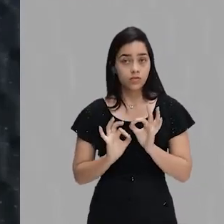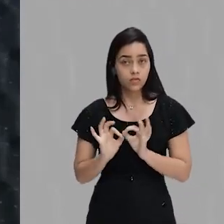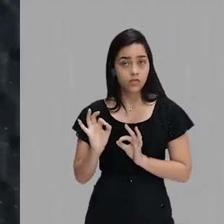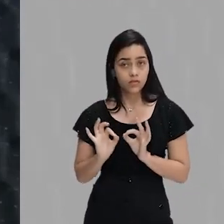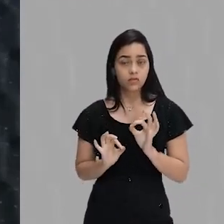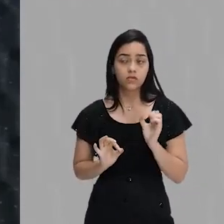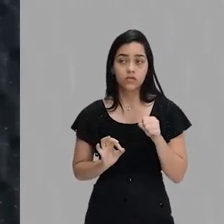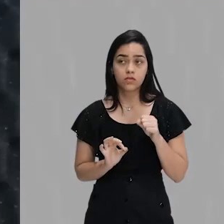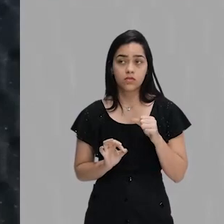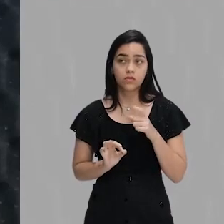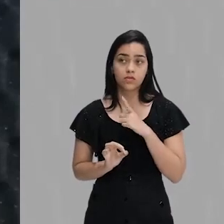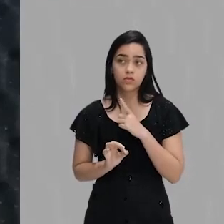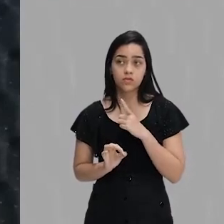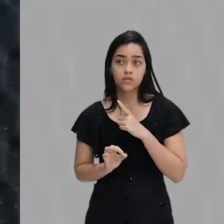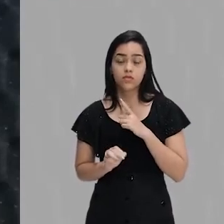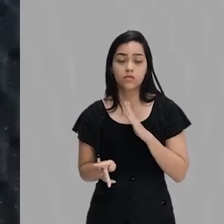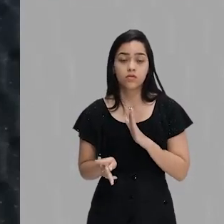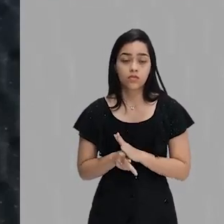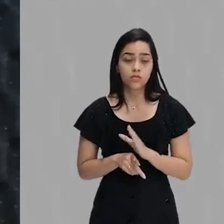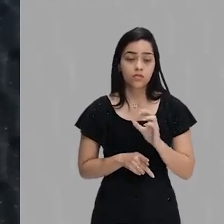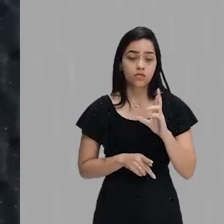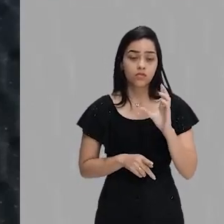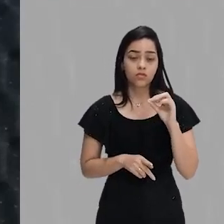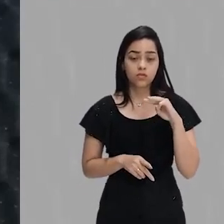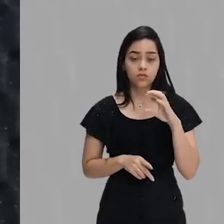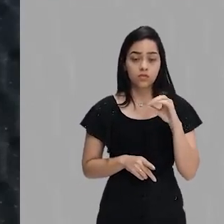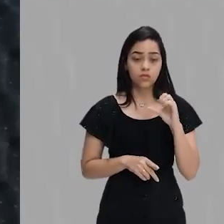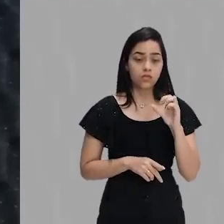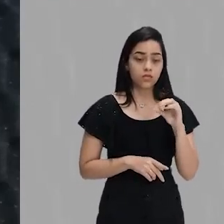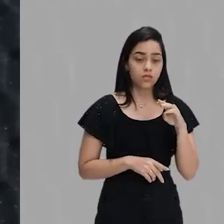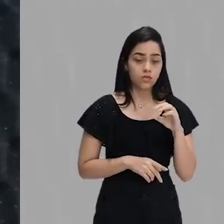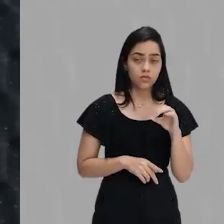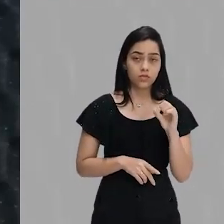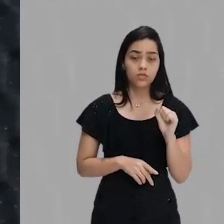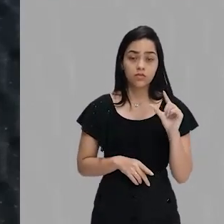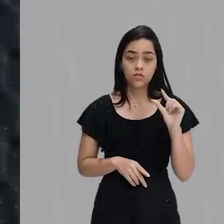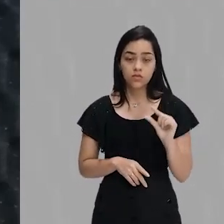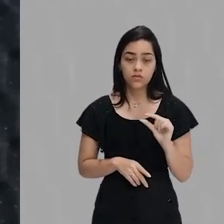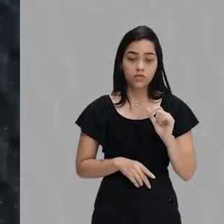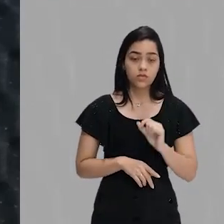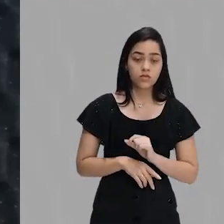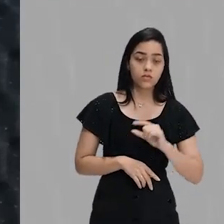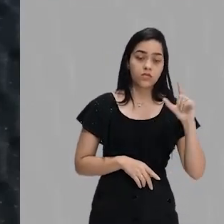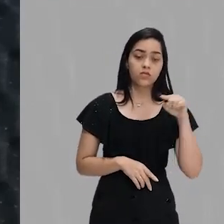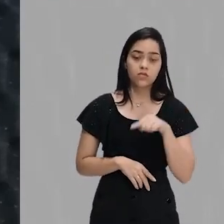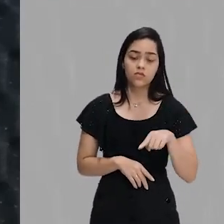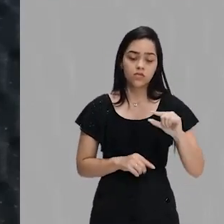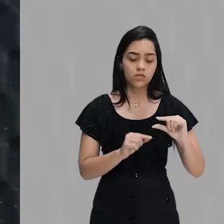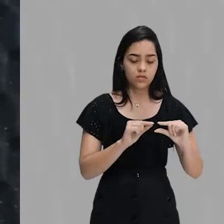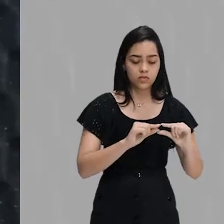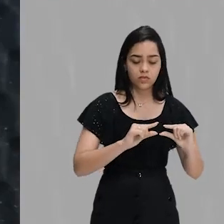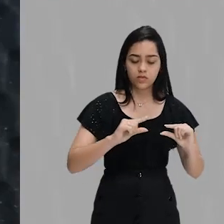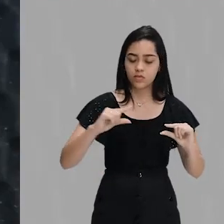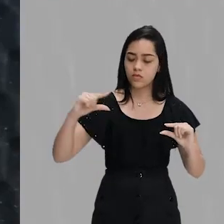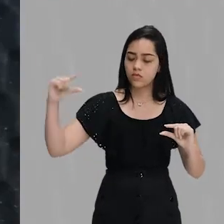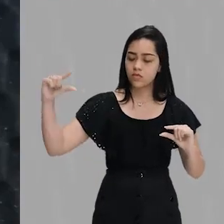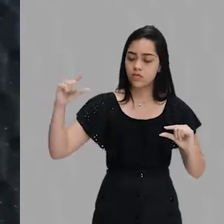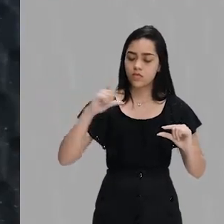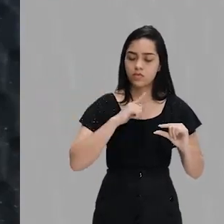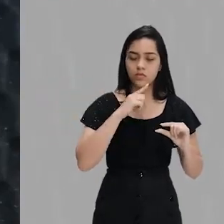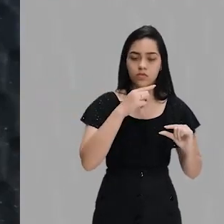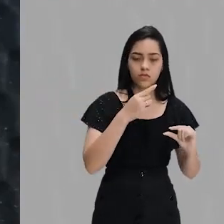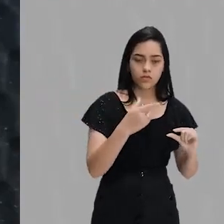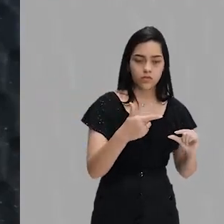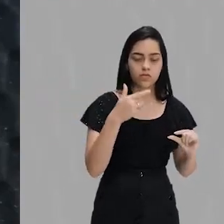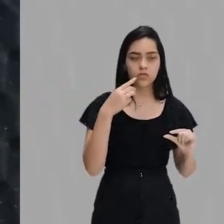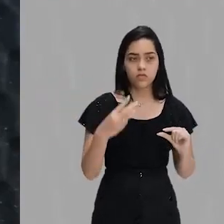organização dos cromossomos numa ordem do maior para o menor. Como vocês podem perceber aqui, os 23